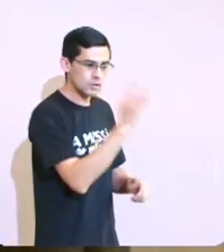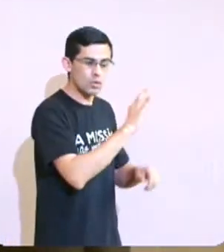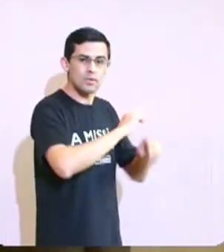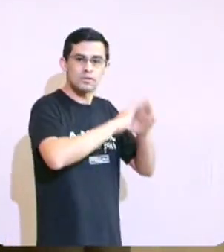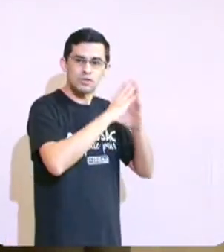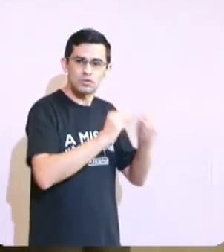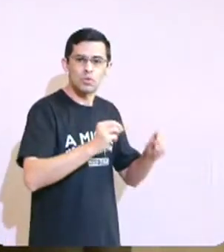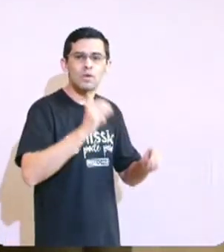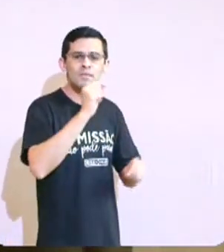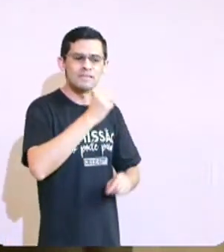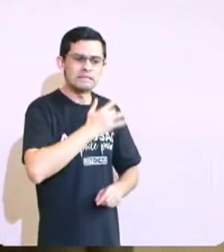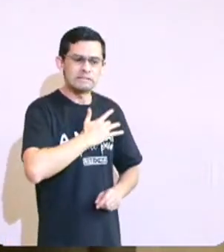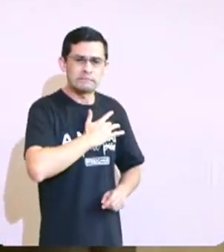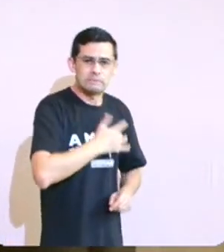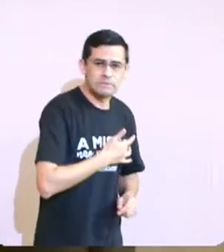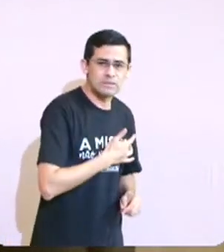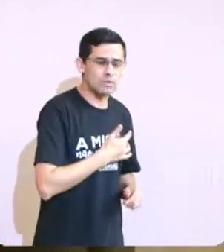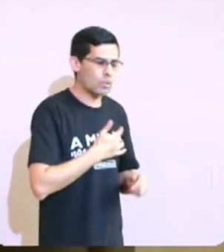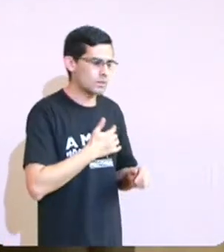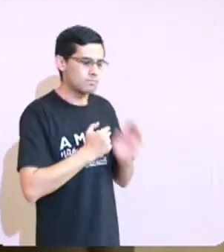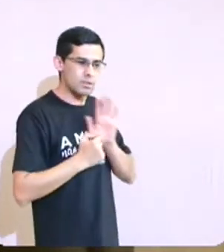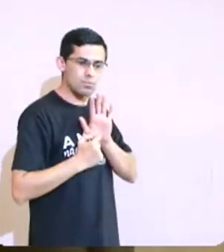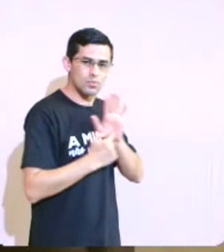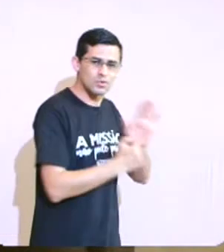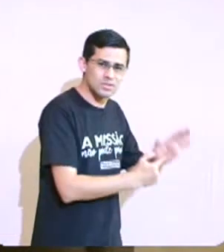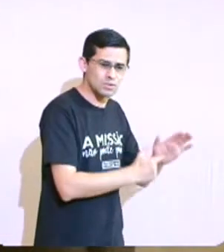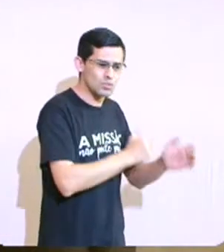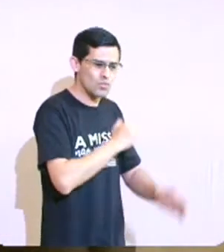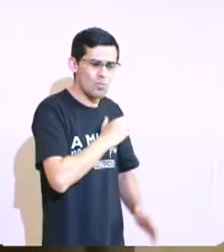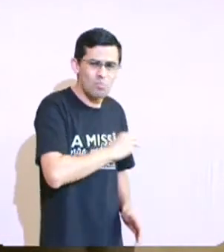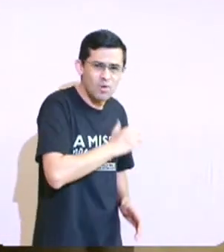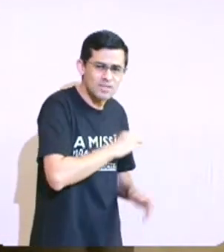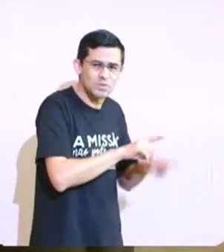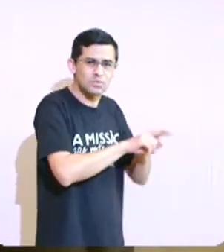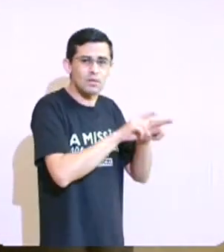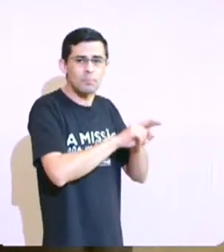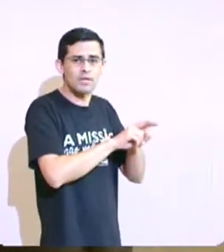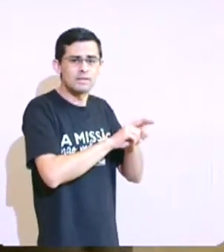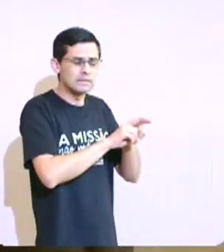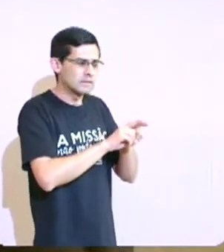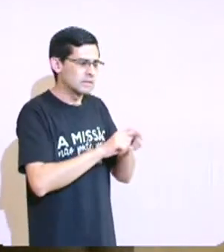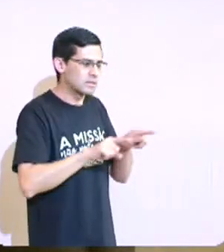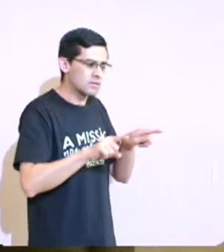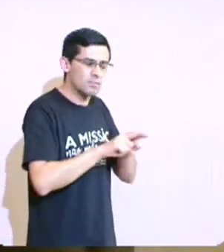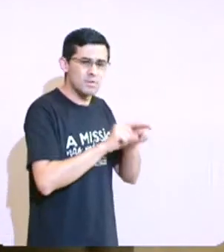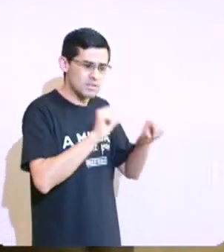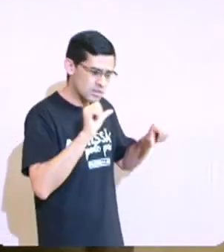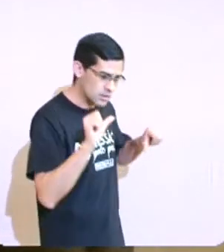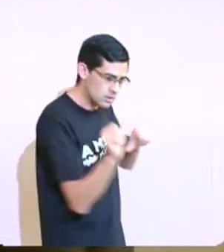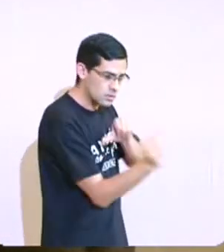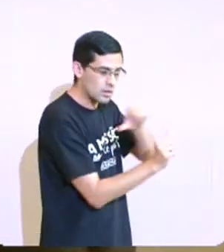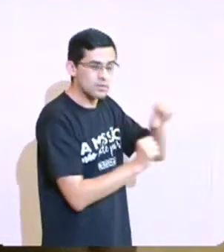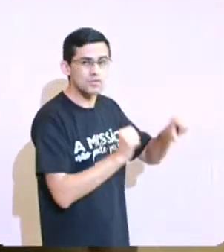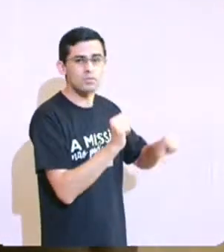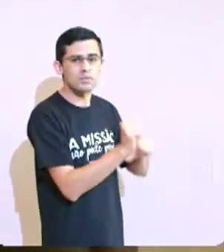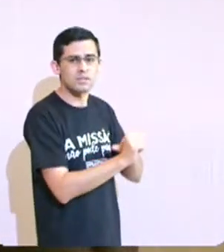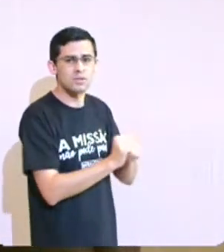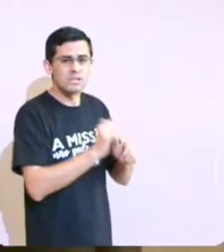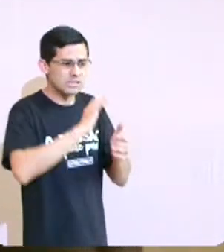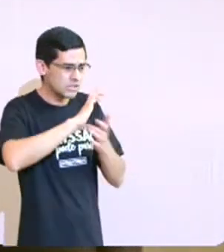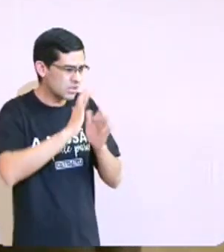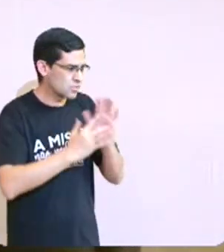toque da misericórdia, foi o toque da compaixão, foi o toque da esplagna. Jesus viu a dor